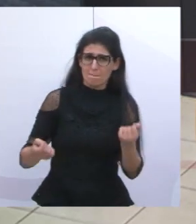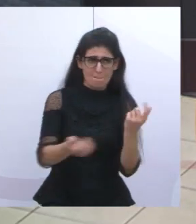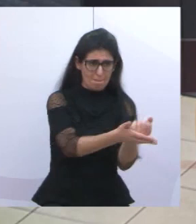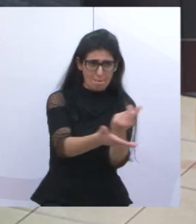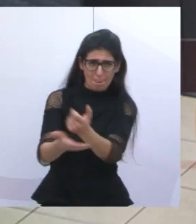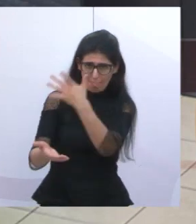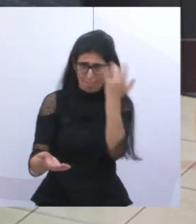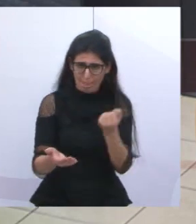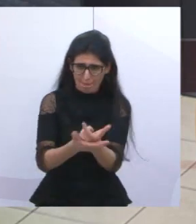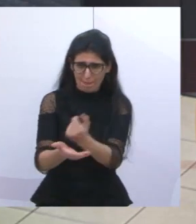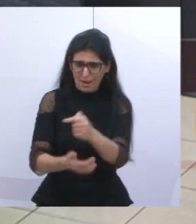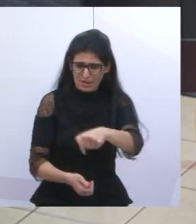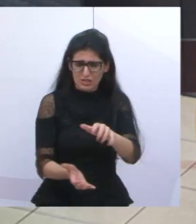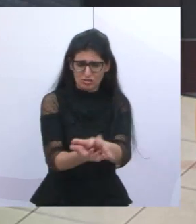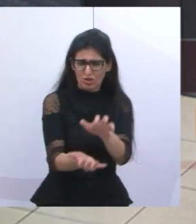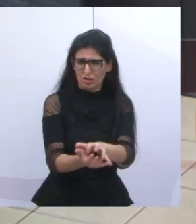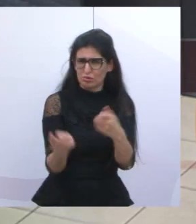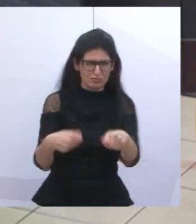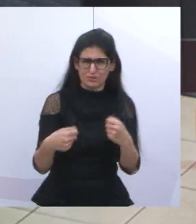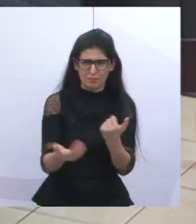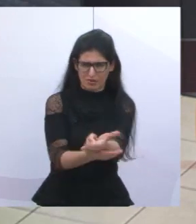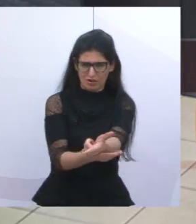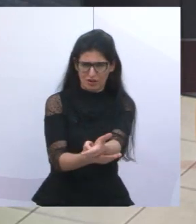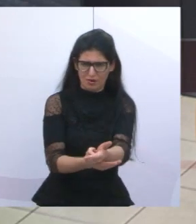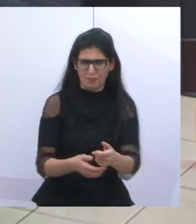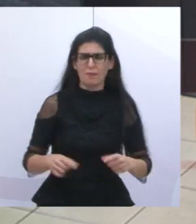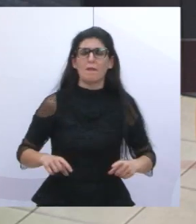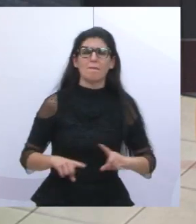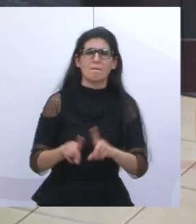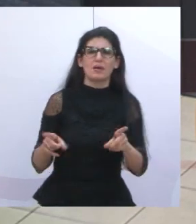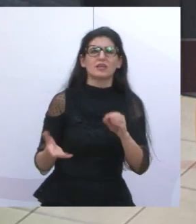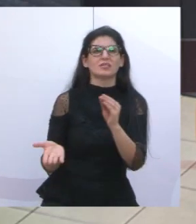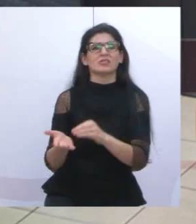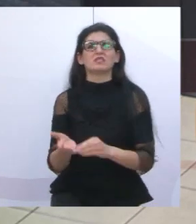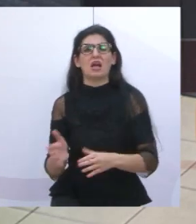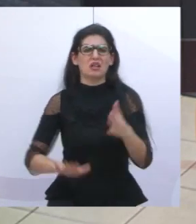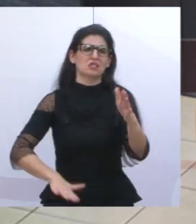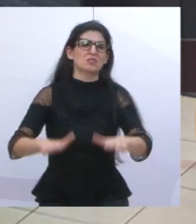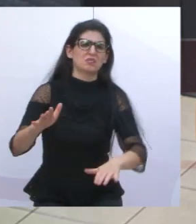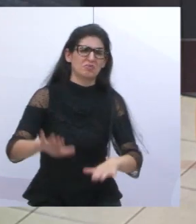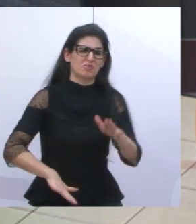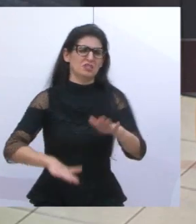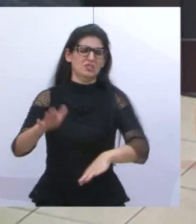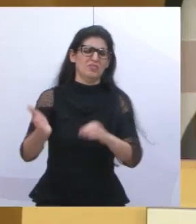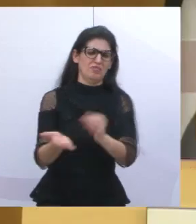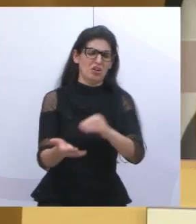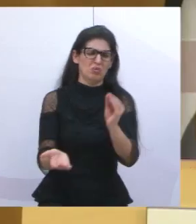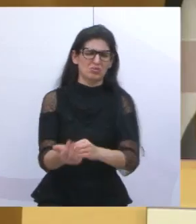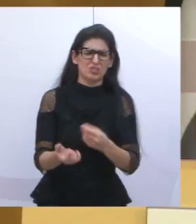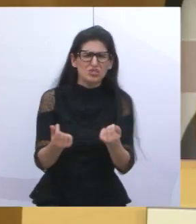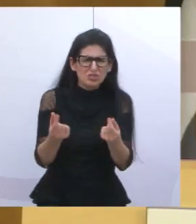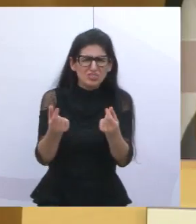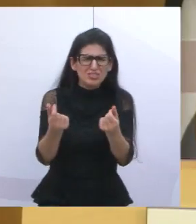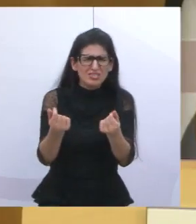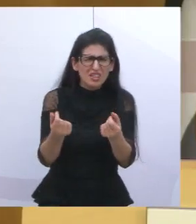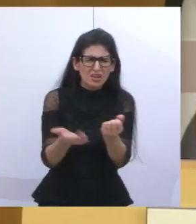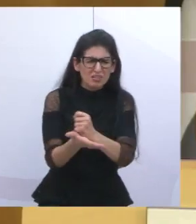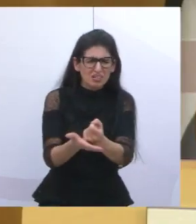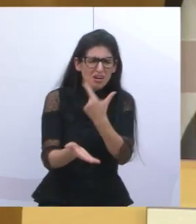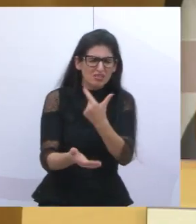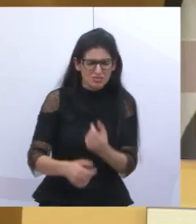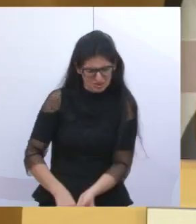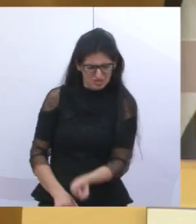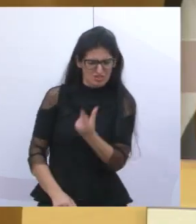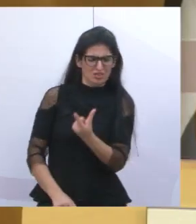paga o preço com isso aí? A cidade, porque falta dinheiro, talvez, para o medicamento. Sim, vereador, eu acho assim, eu acho uma coisa tão